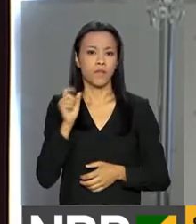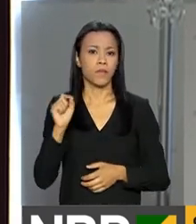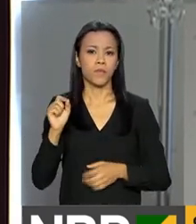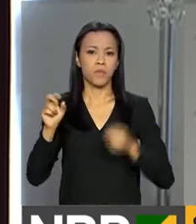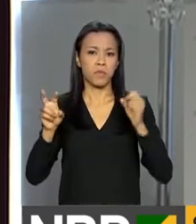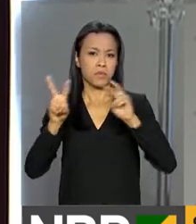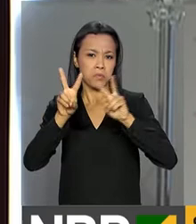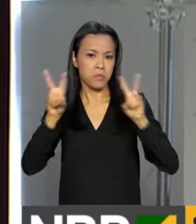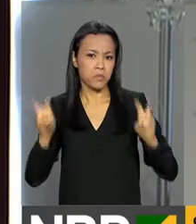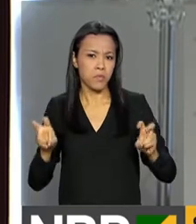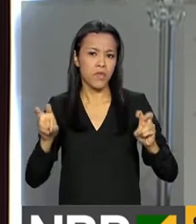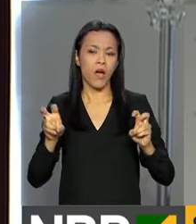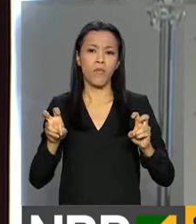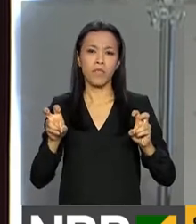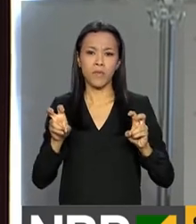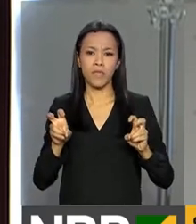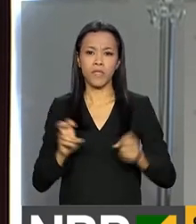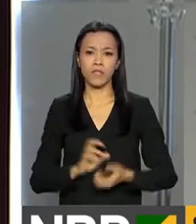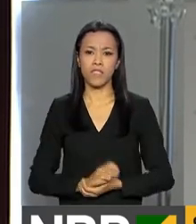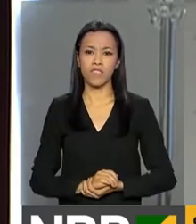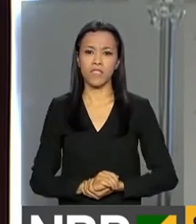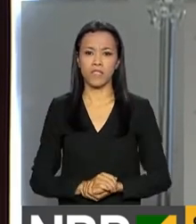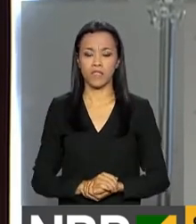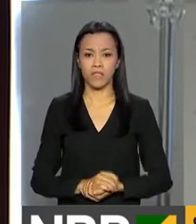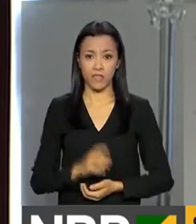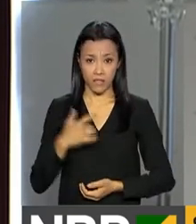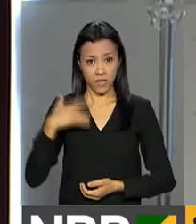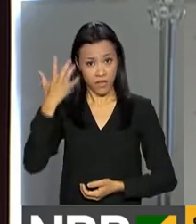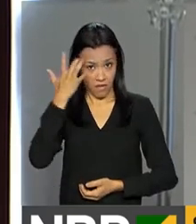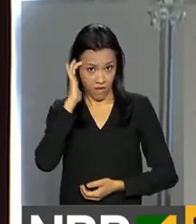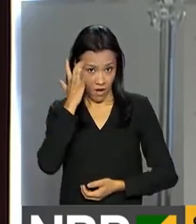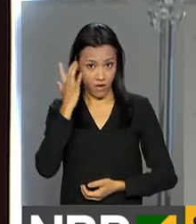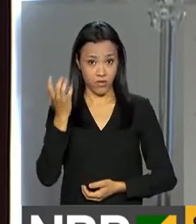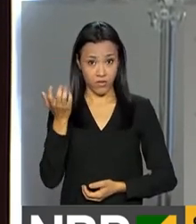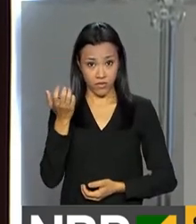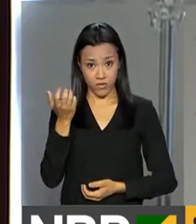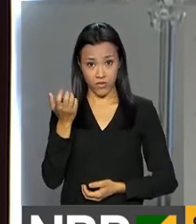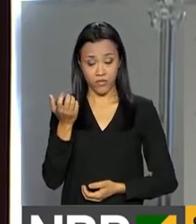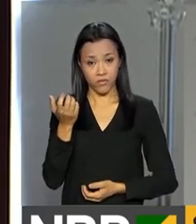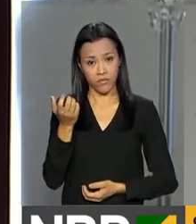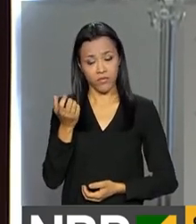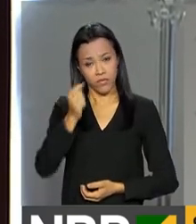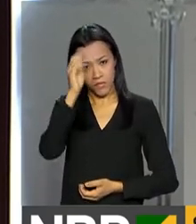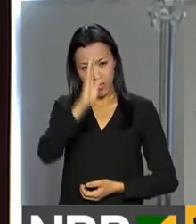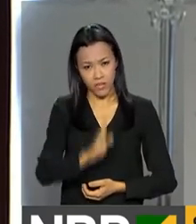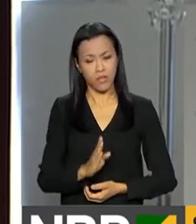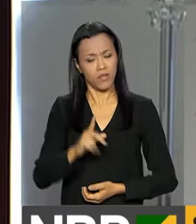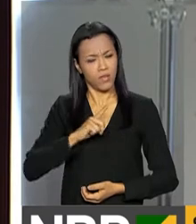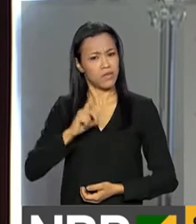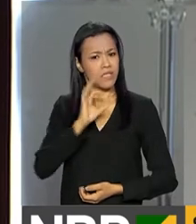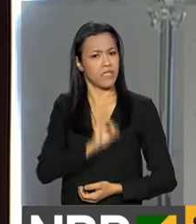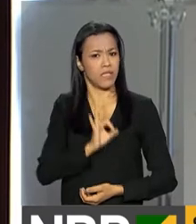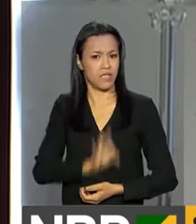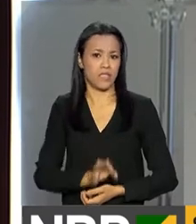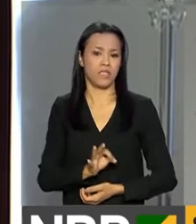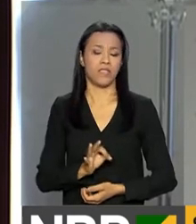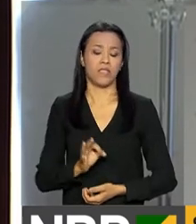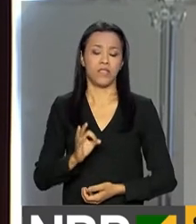conjuntura, sobre perspectiva, sobre futuro. Acho que o Brasil, acho não, tenho certeza que o Brasil